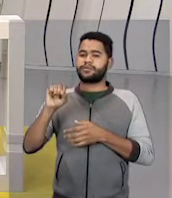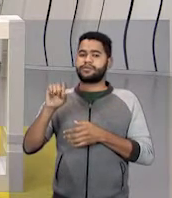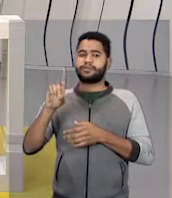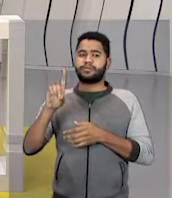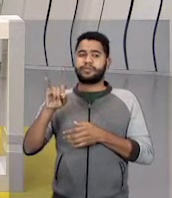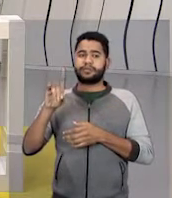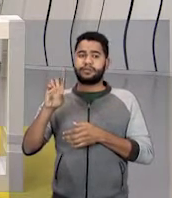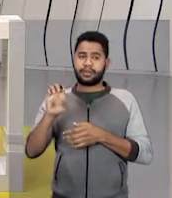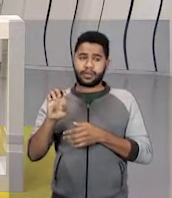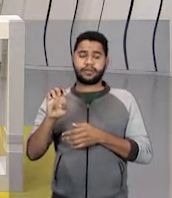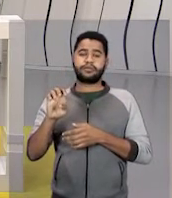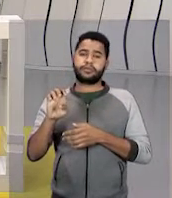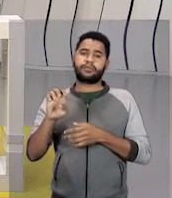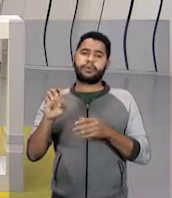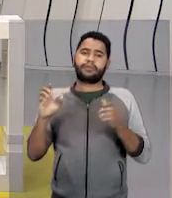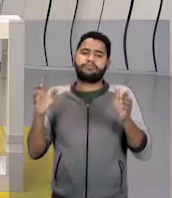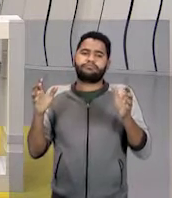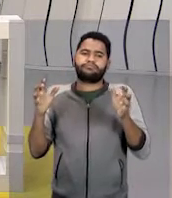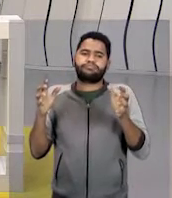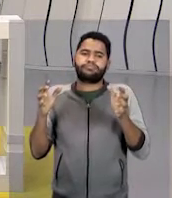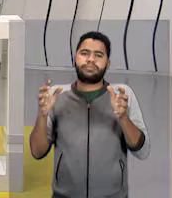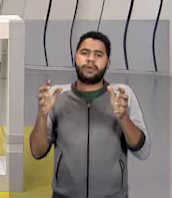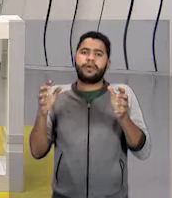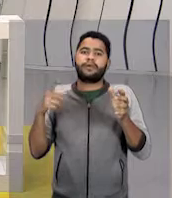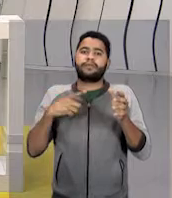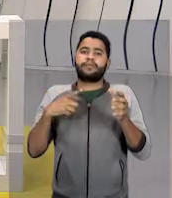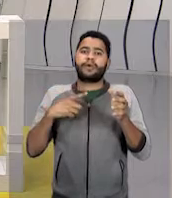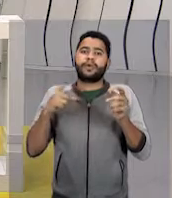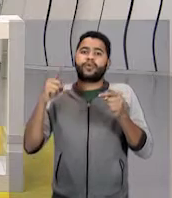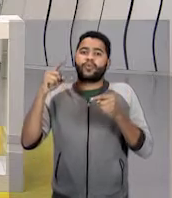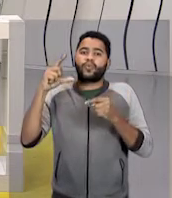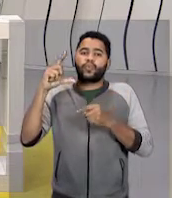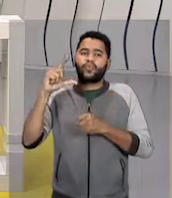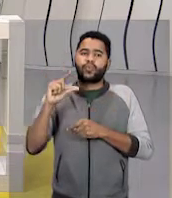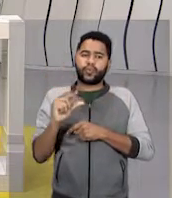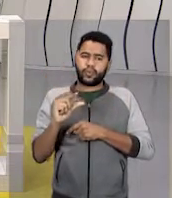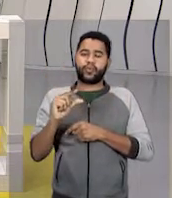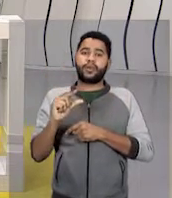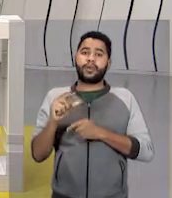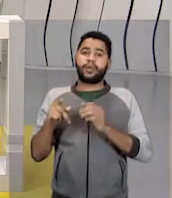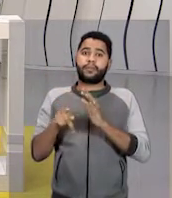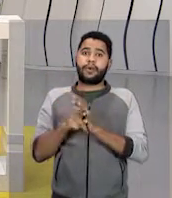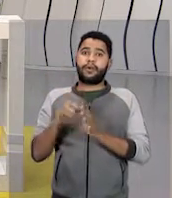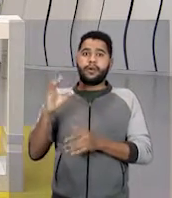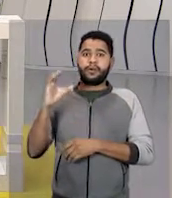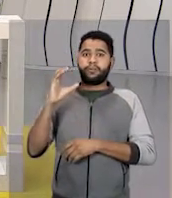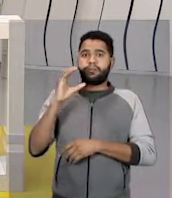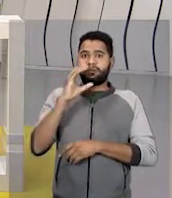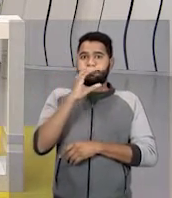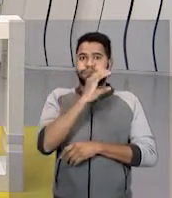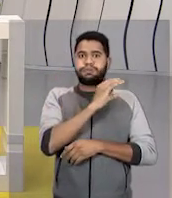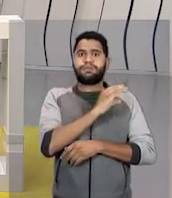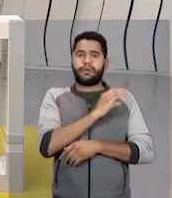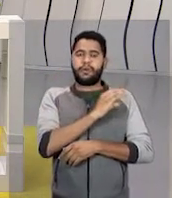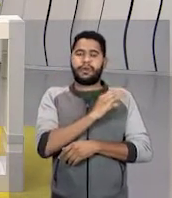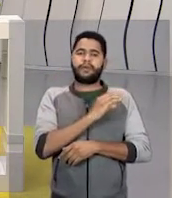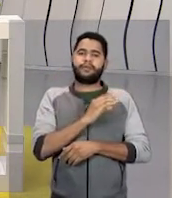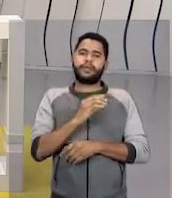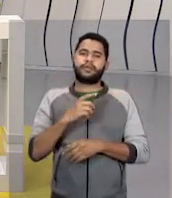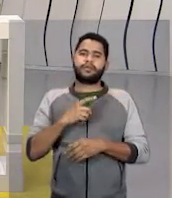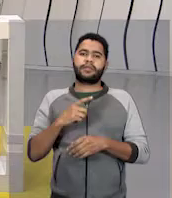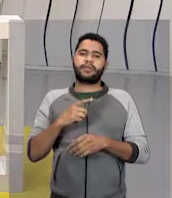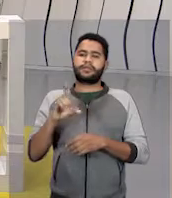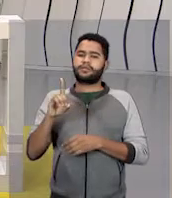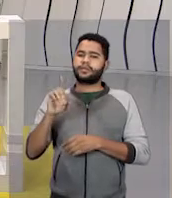por exemplo, vai diminuir. O que acontece então? Objetos quentes vão ter a densidade